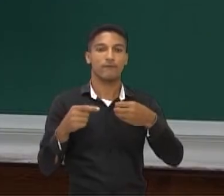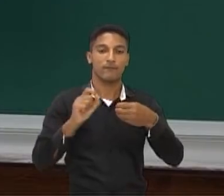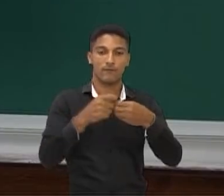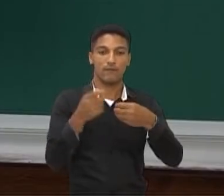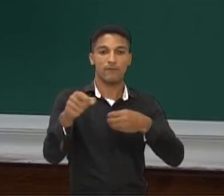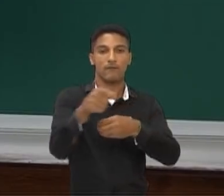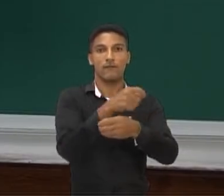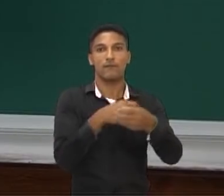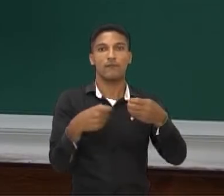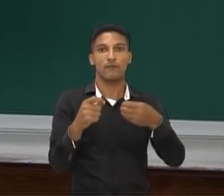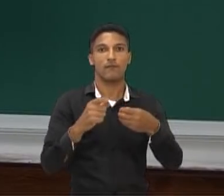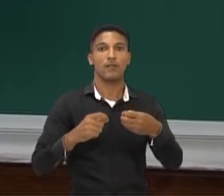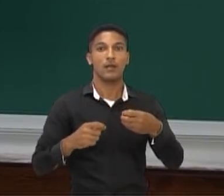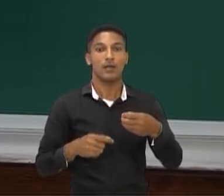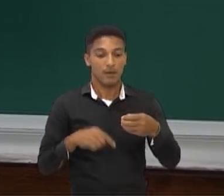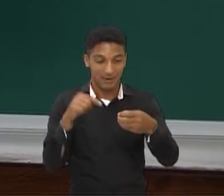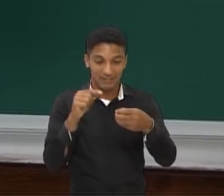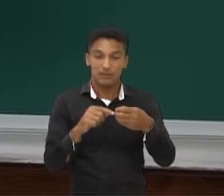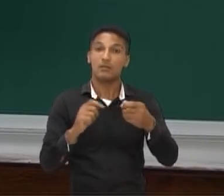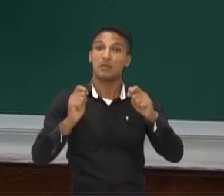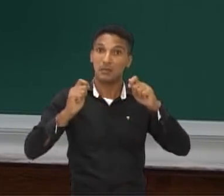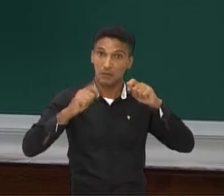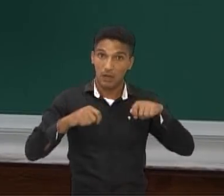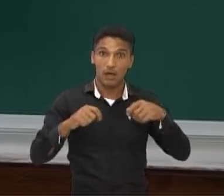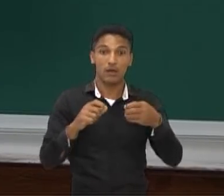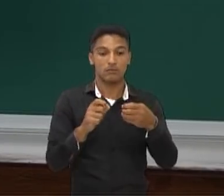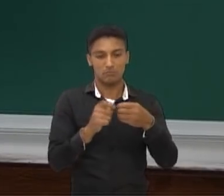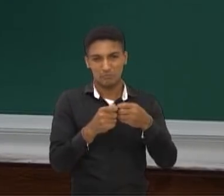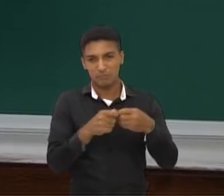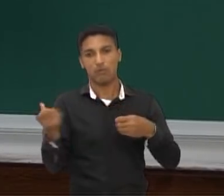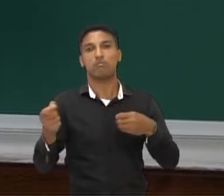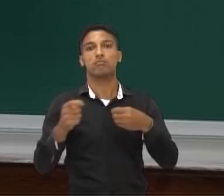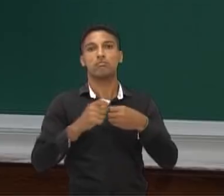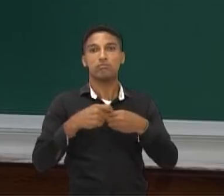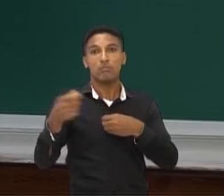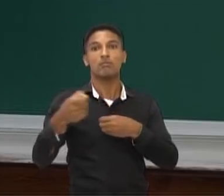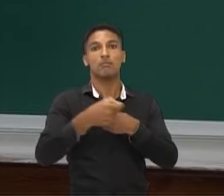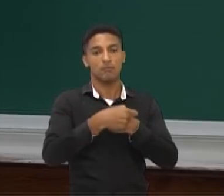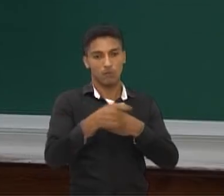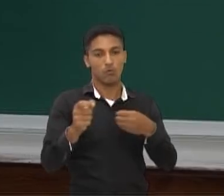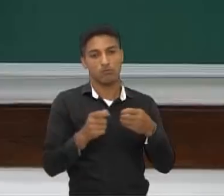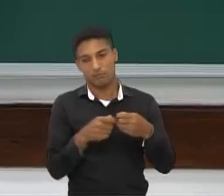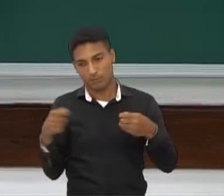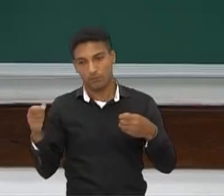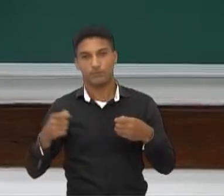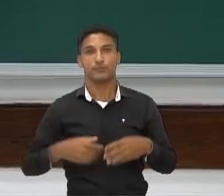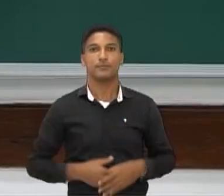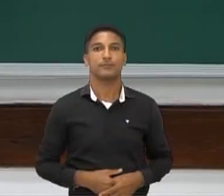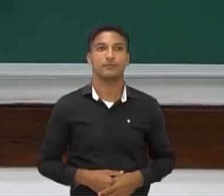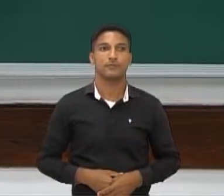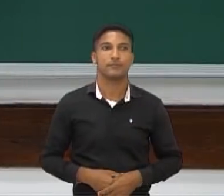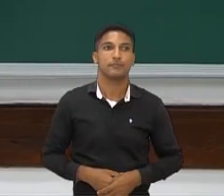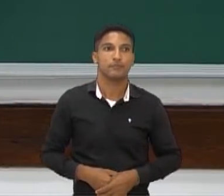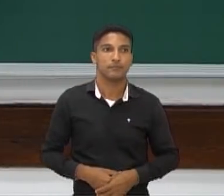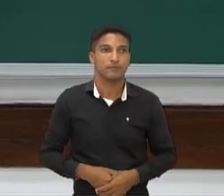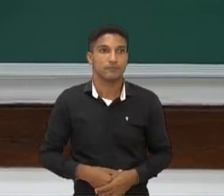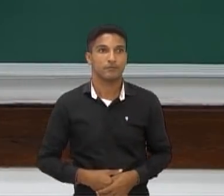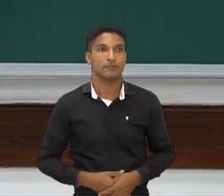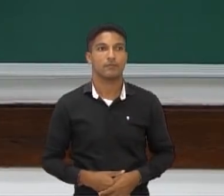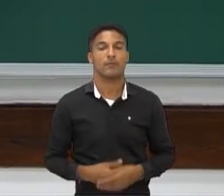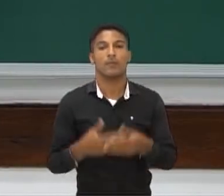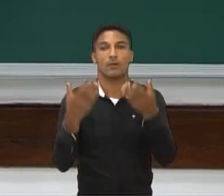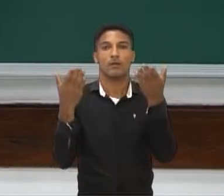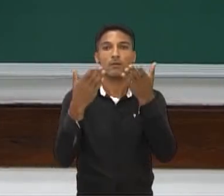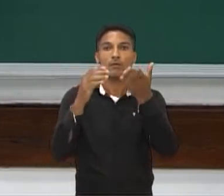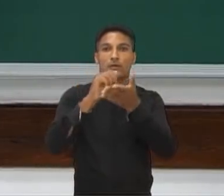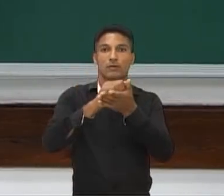ser indivisível. É um grande avanço nos modelos atômicos. Se você pegou essa ideia, eu agora vou apresentar